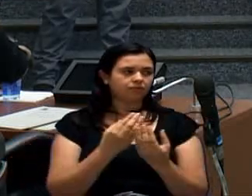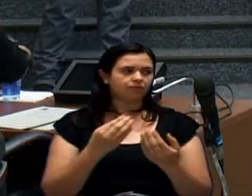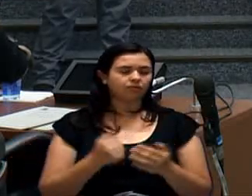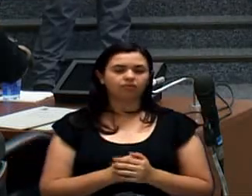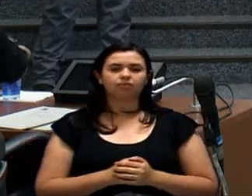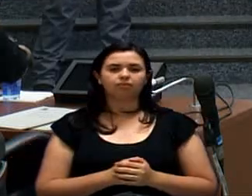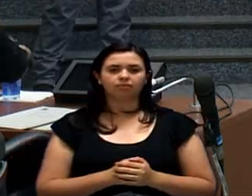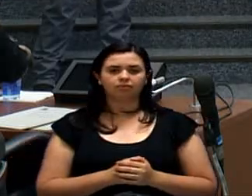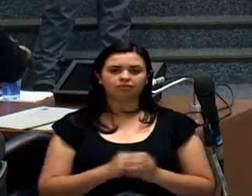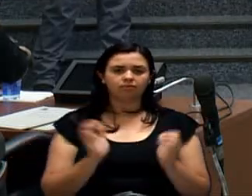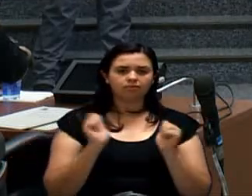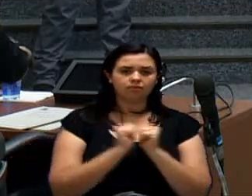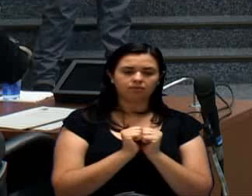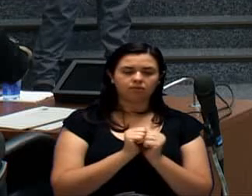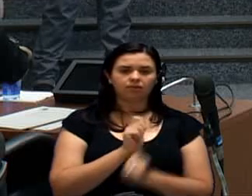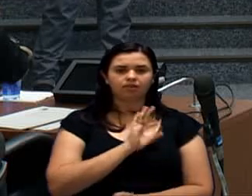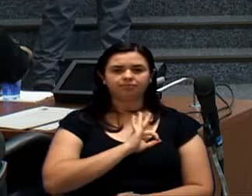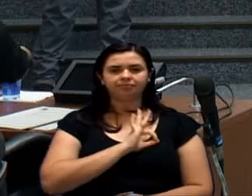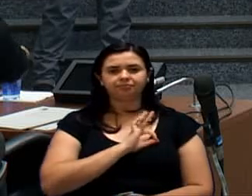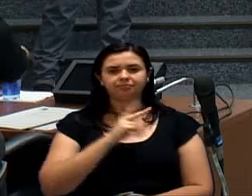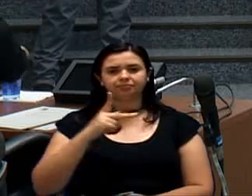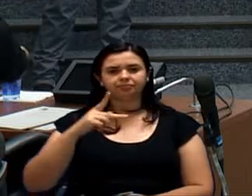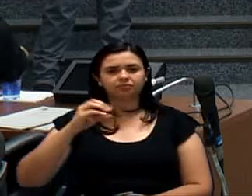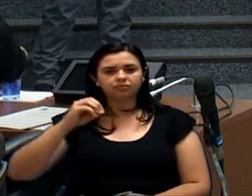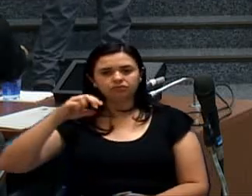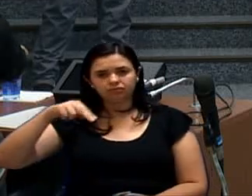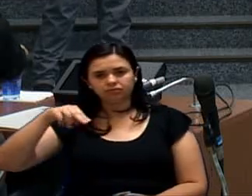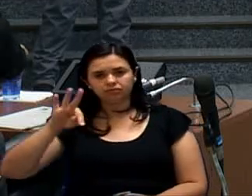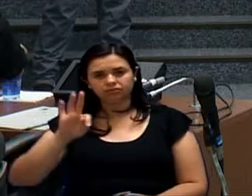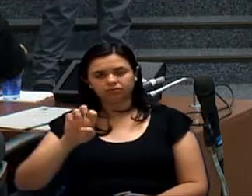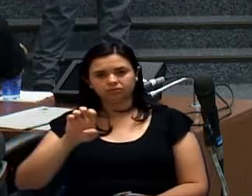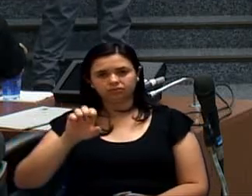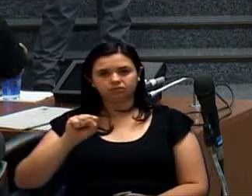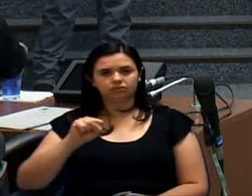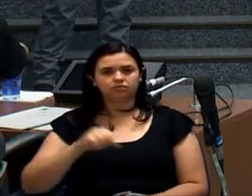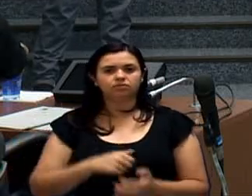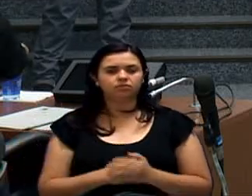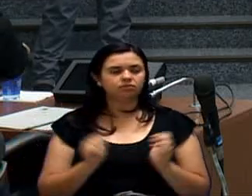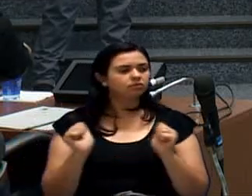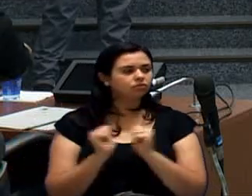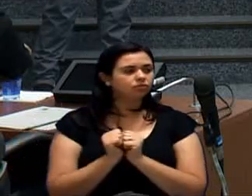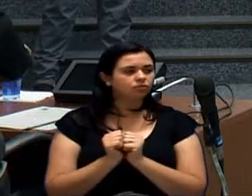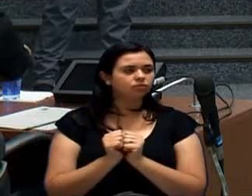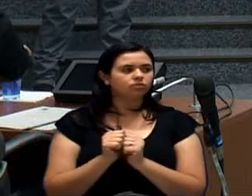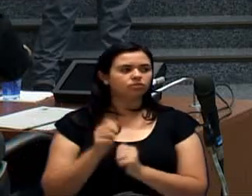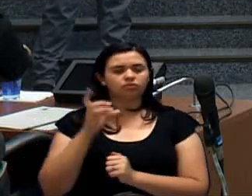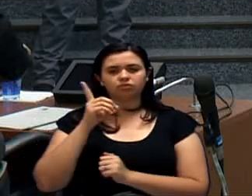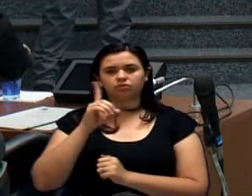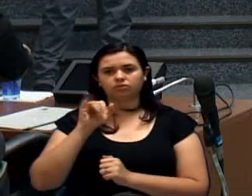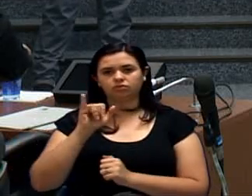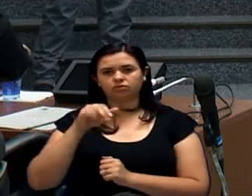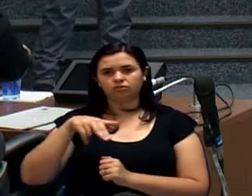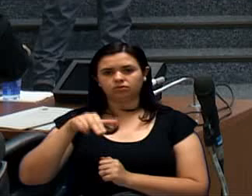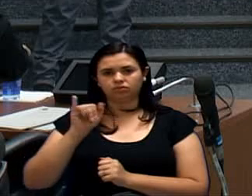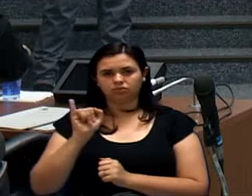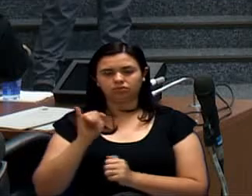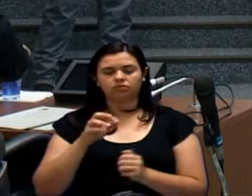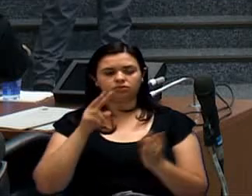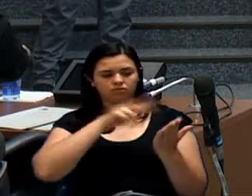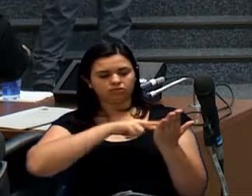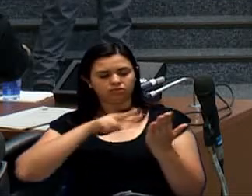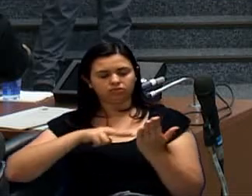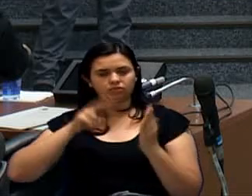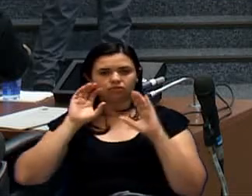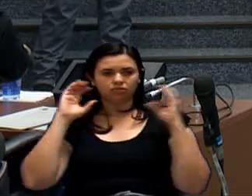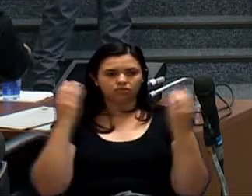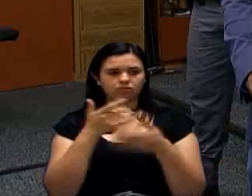junto aqui ao Cabo Pontes, junto ao homenageante, que é o nosso vereador Fernando Dini. Vou fazer a leitura. A